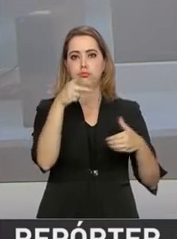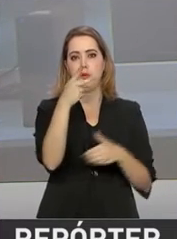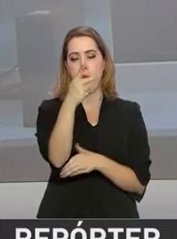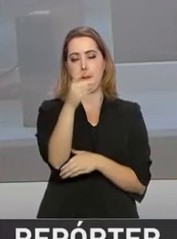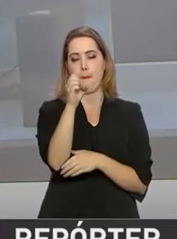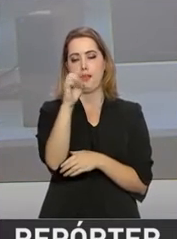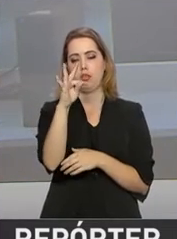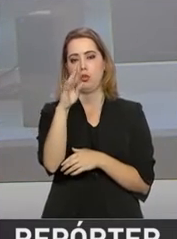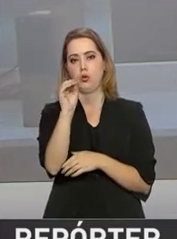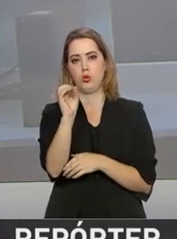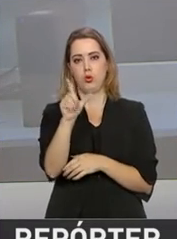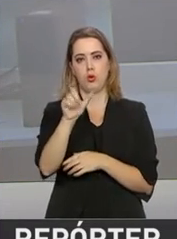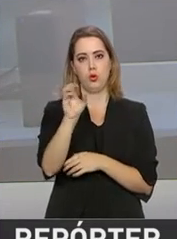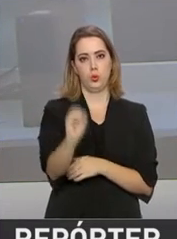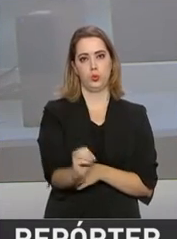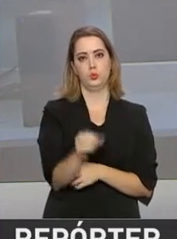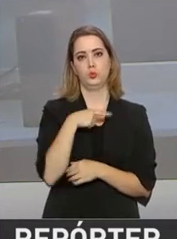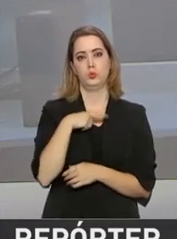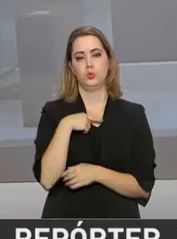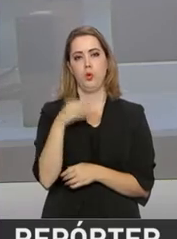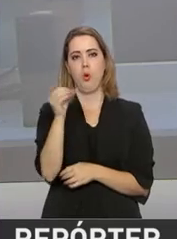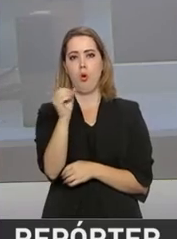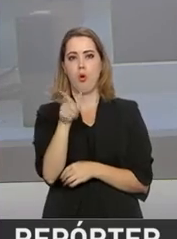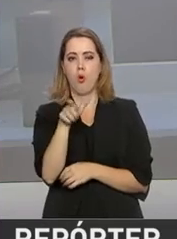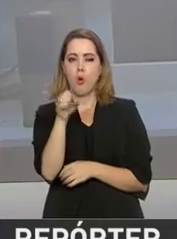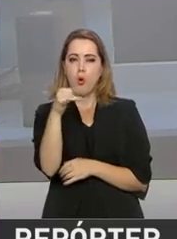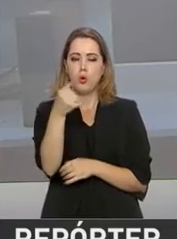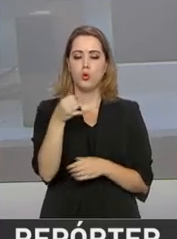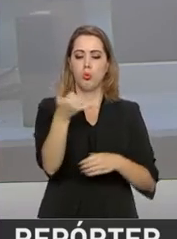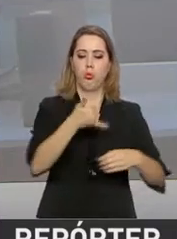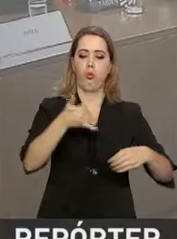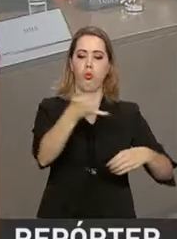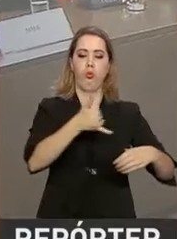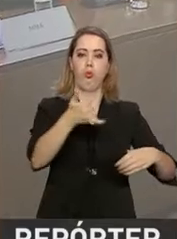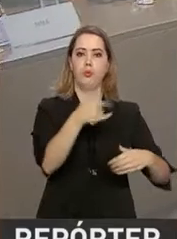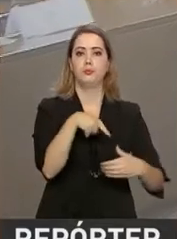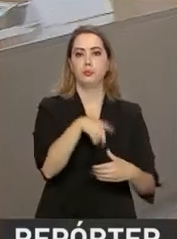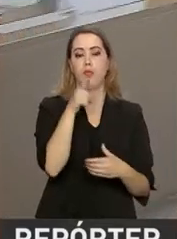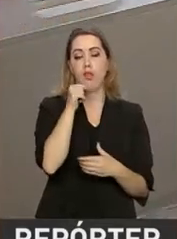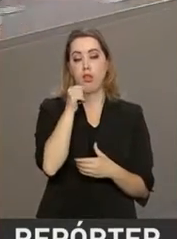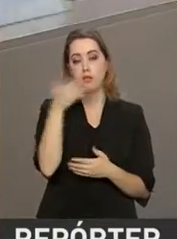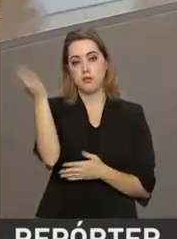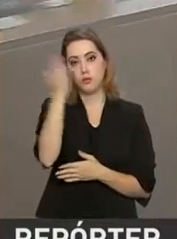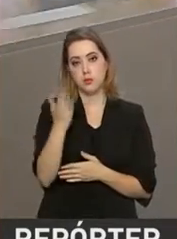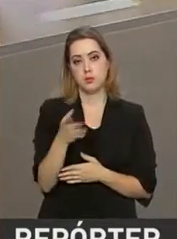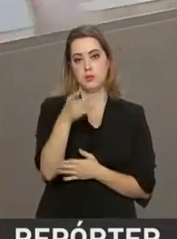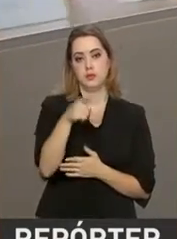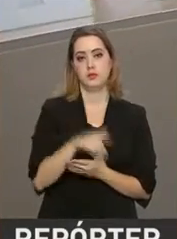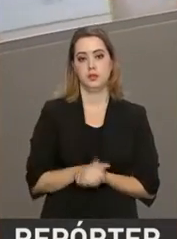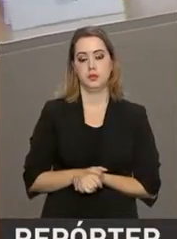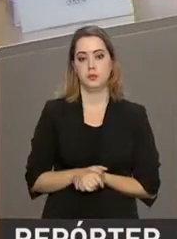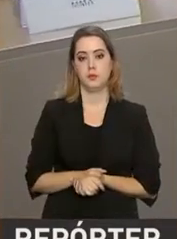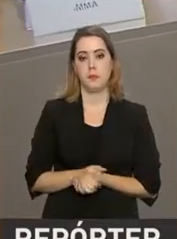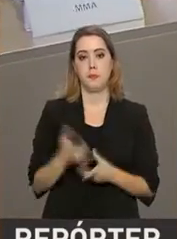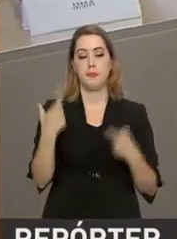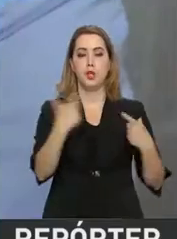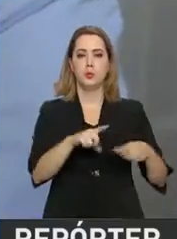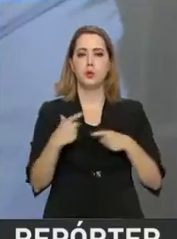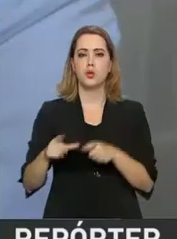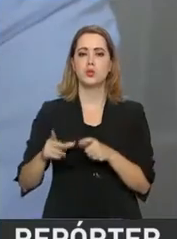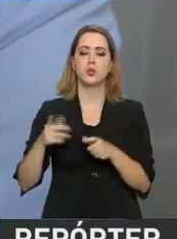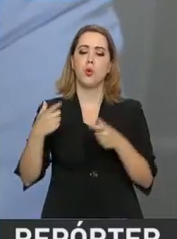em caso de derramamento de óleo nas águas brasileiras o plano aponta as áreas e as